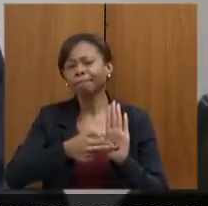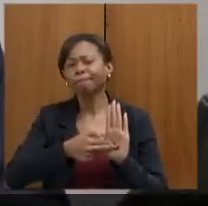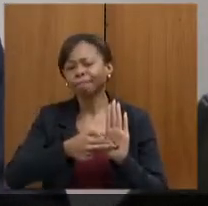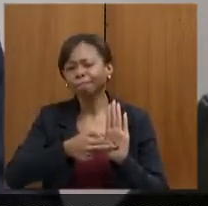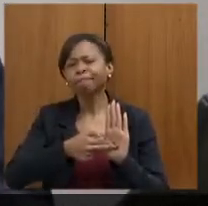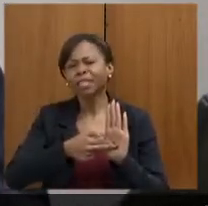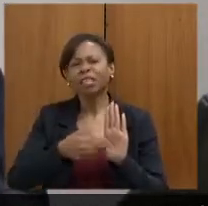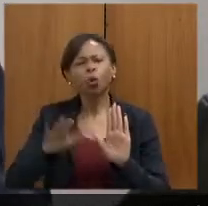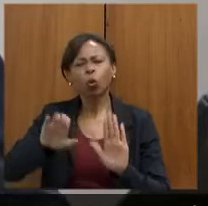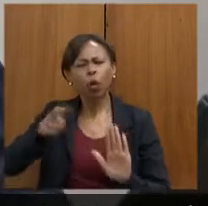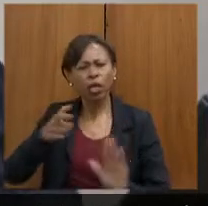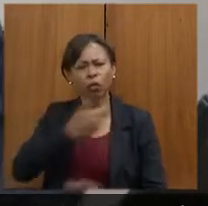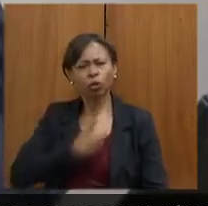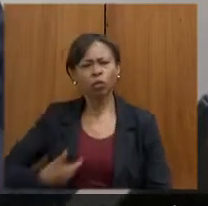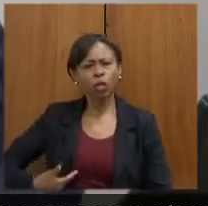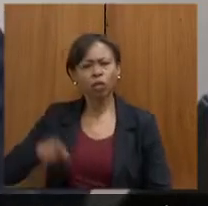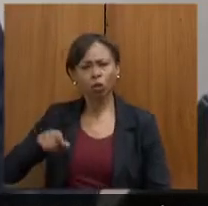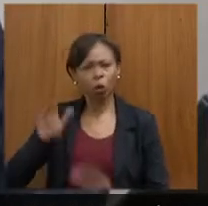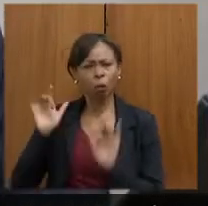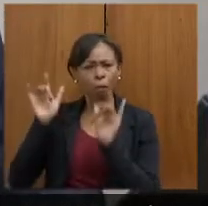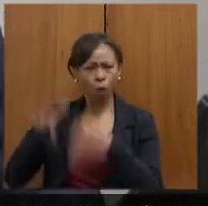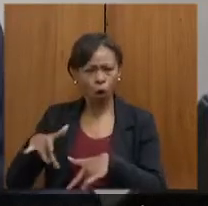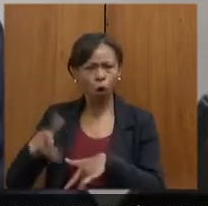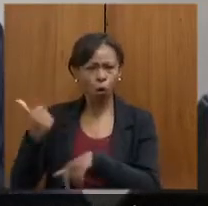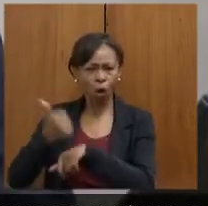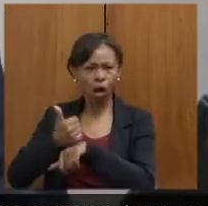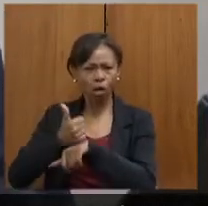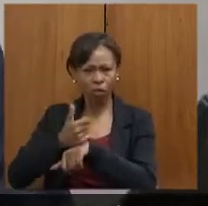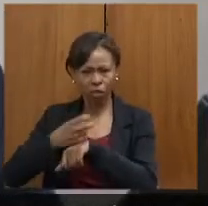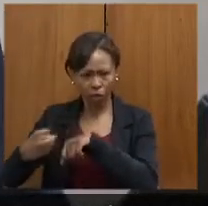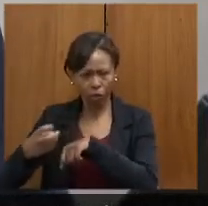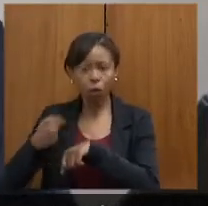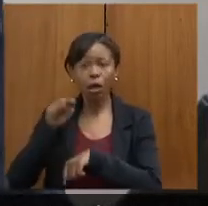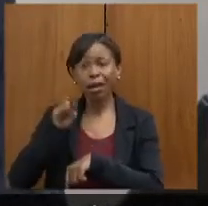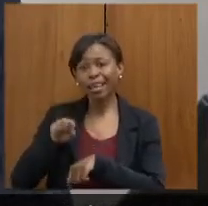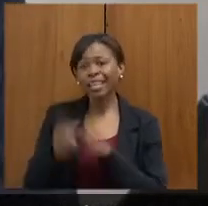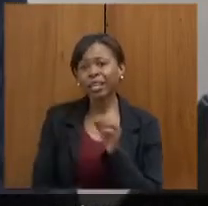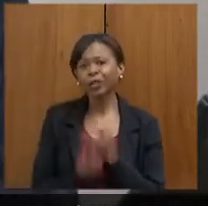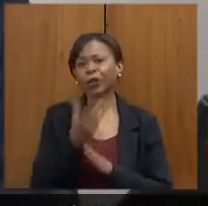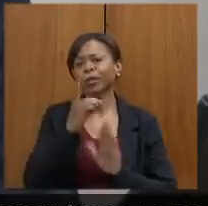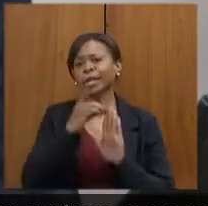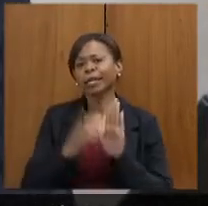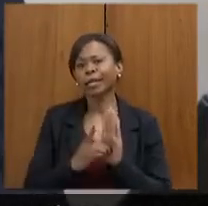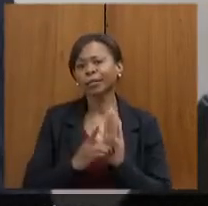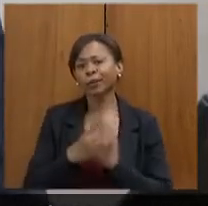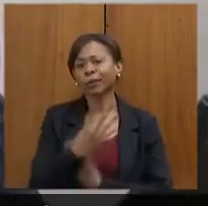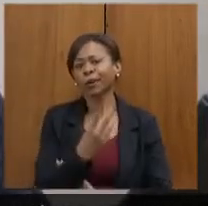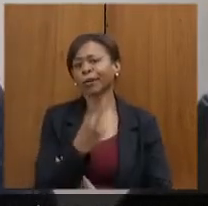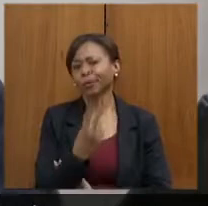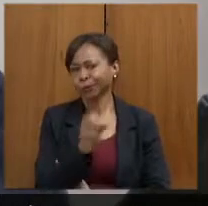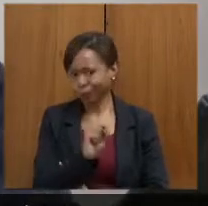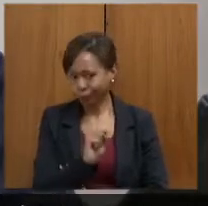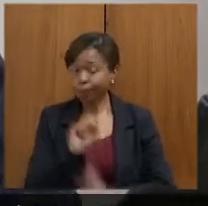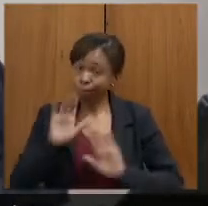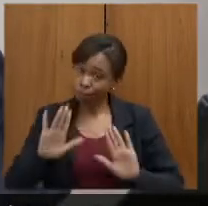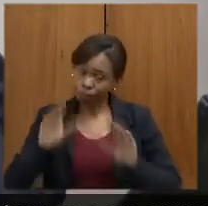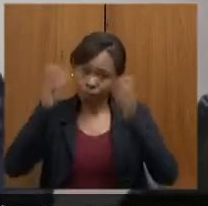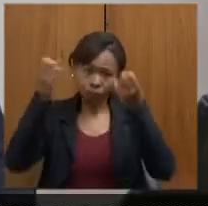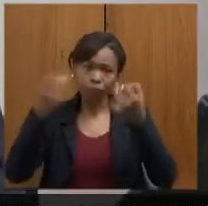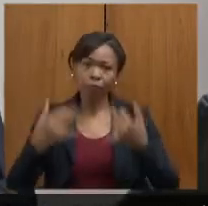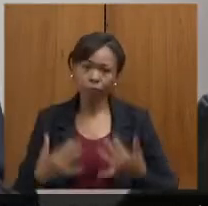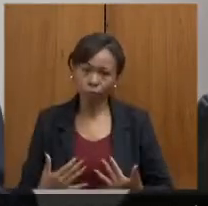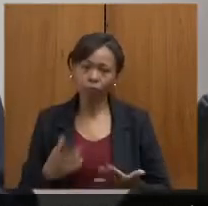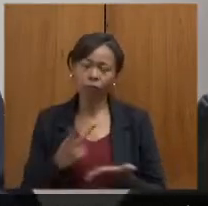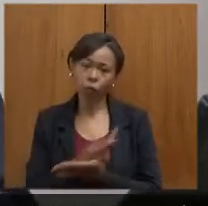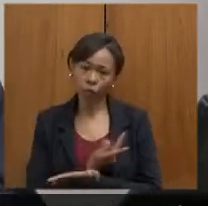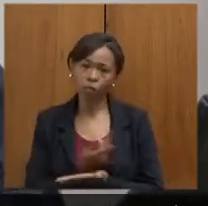o ex-governador deixou o cargo ele foi lá e baixou o decreto 4281 só para explicar essa situação e